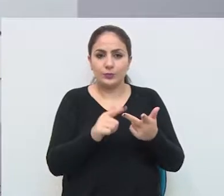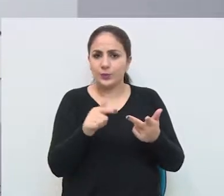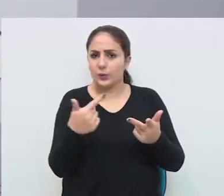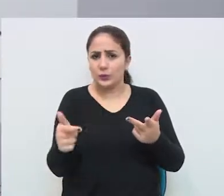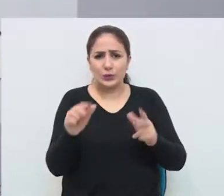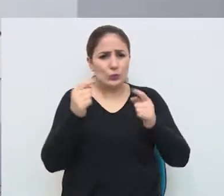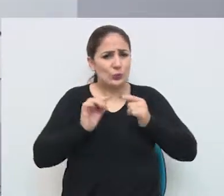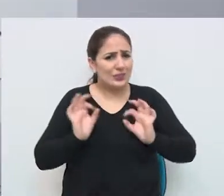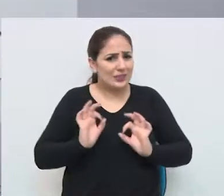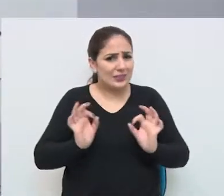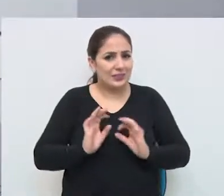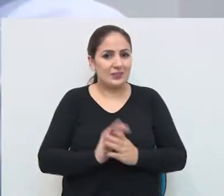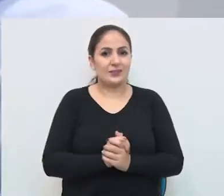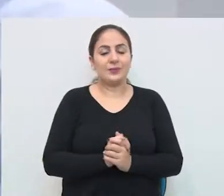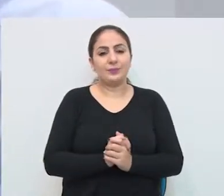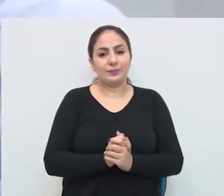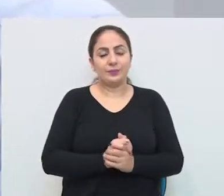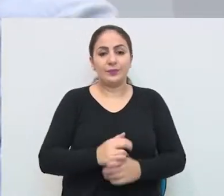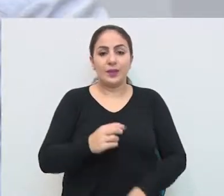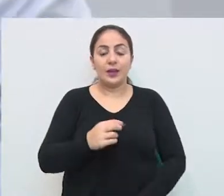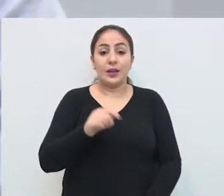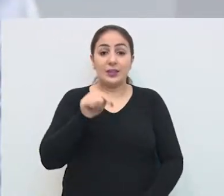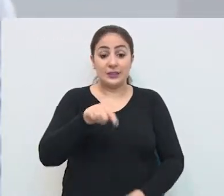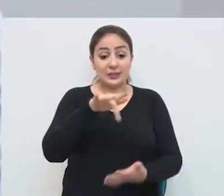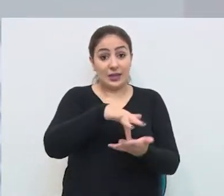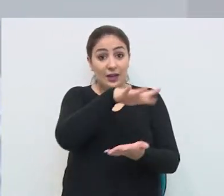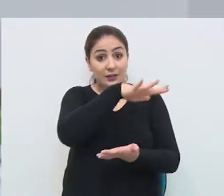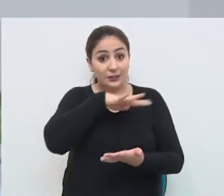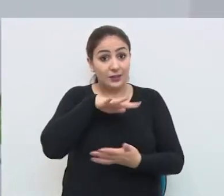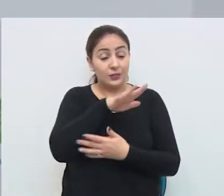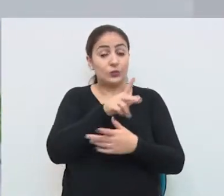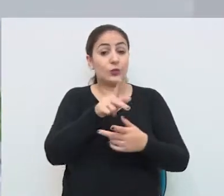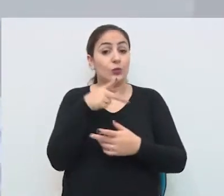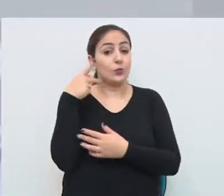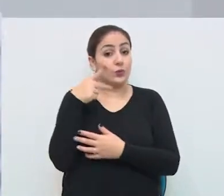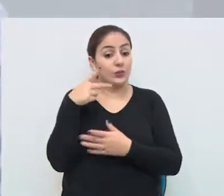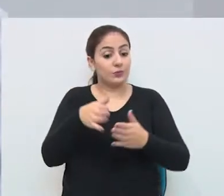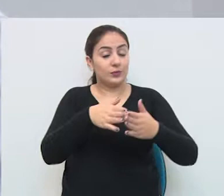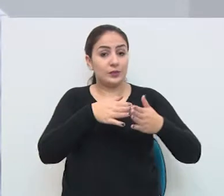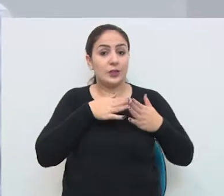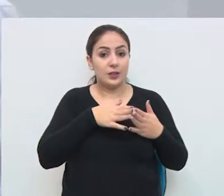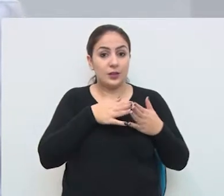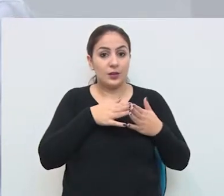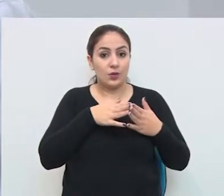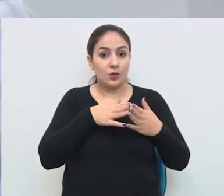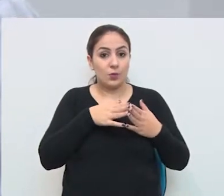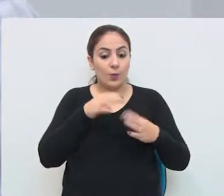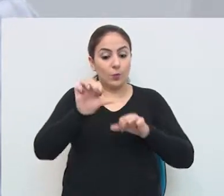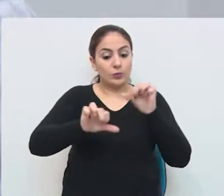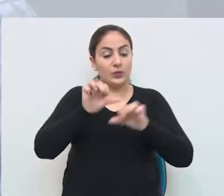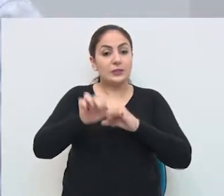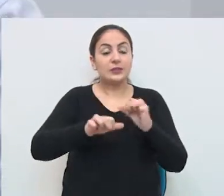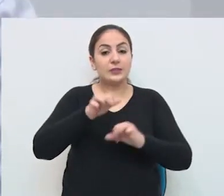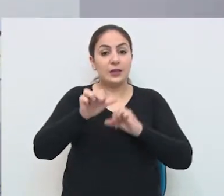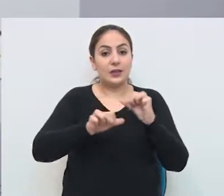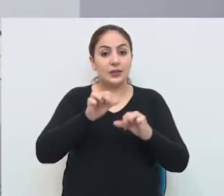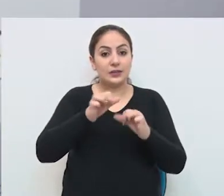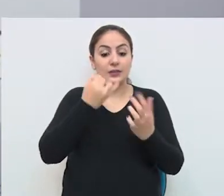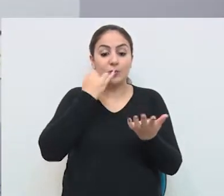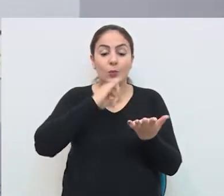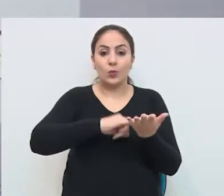tem infraestrutura em trânsito, você não tem nada. Em reação a este cenário, o vereador defende uma reforma tributária no